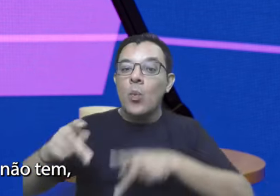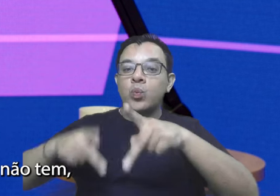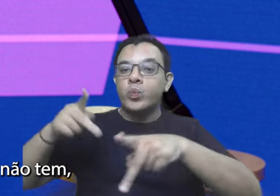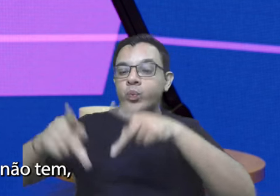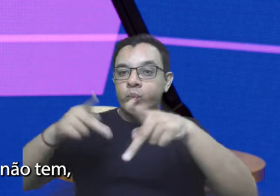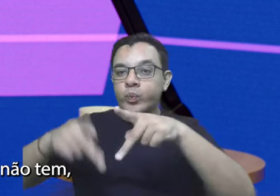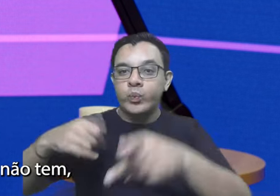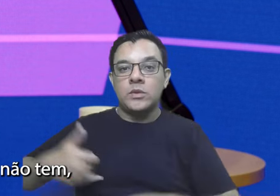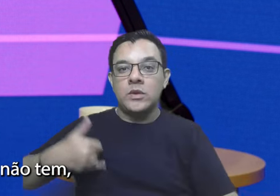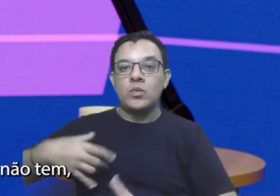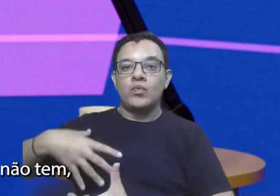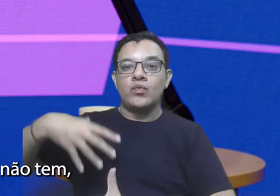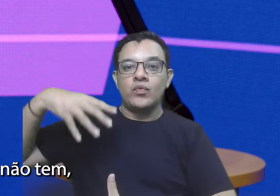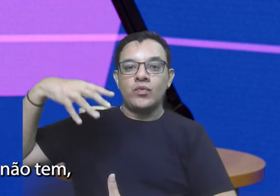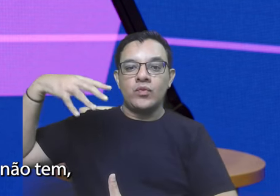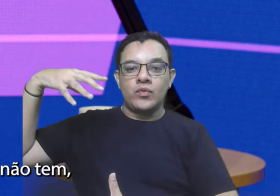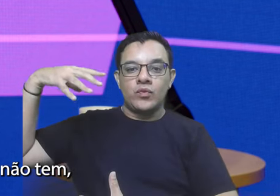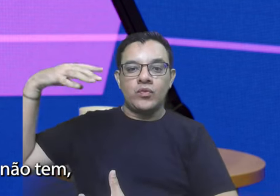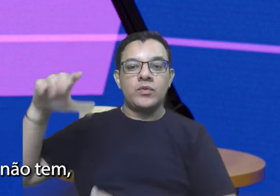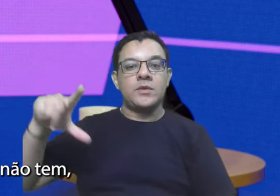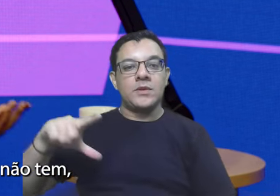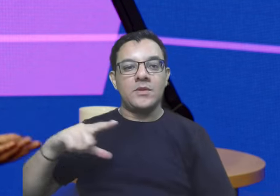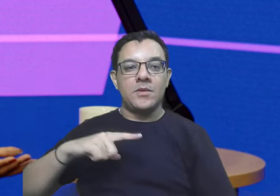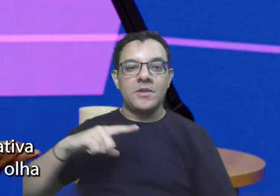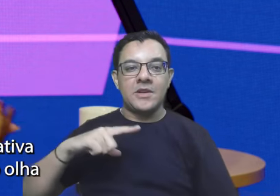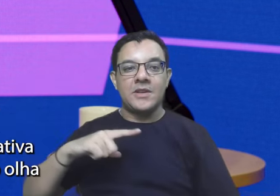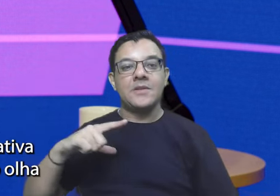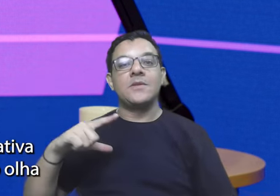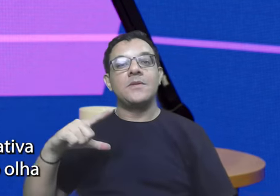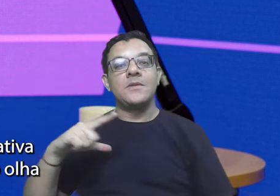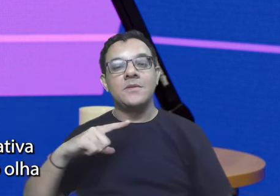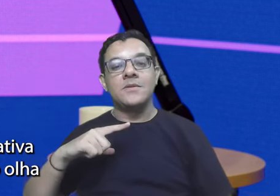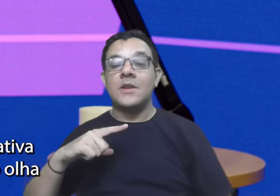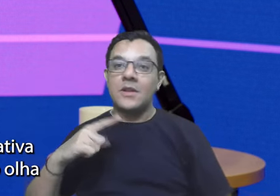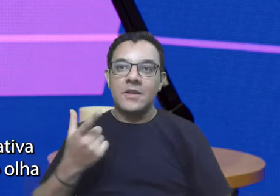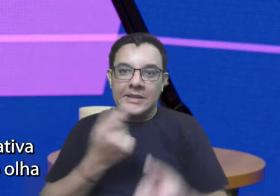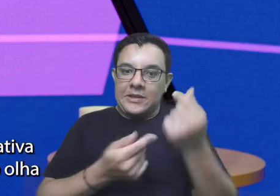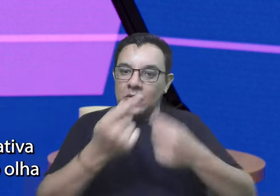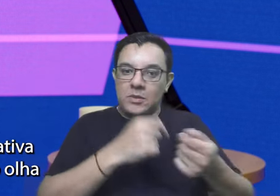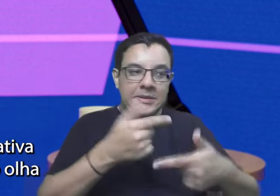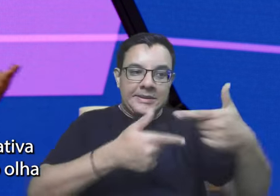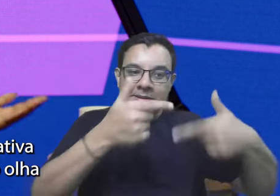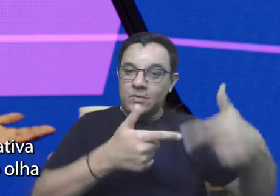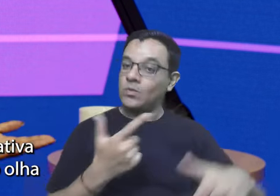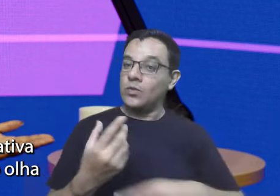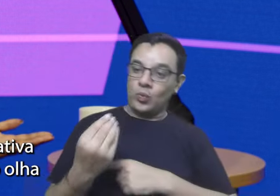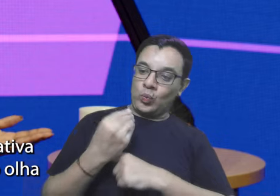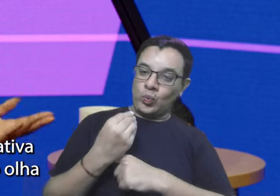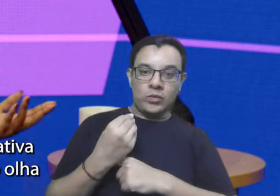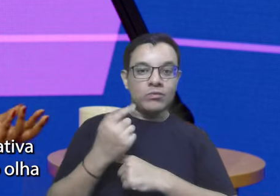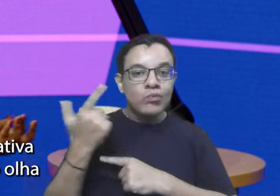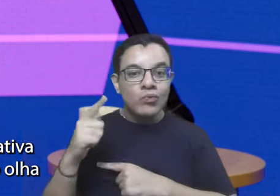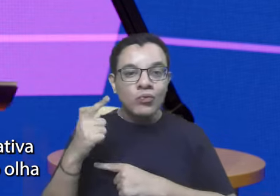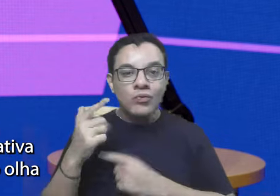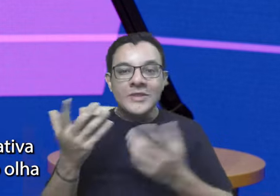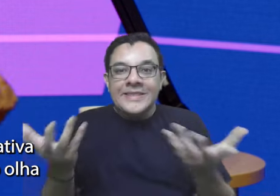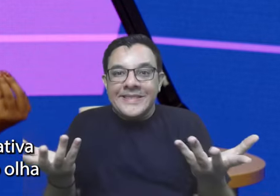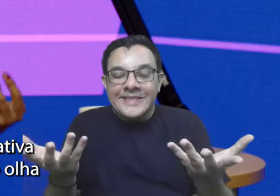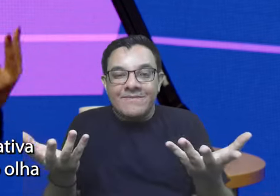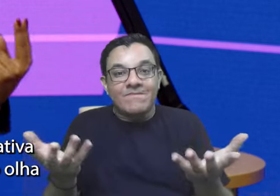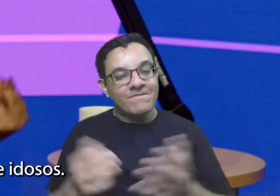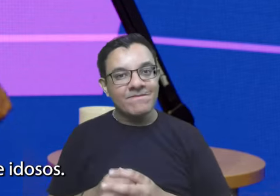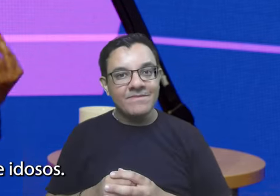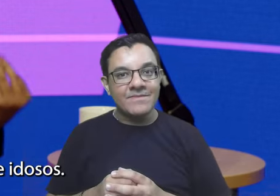população envelhecida que não tem que não é economicamente ativa e que não tem cuidado Então